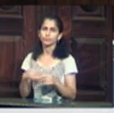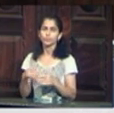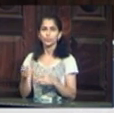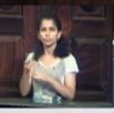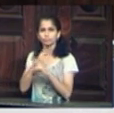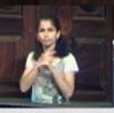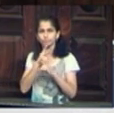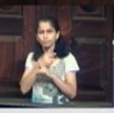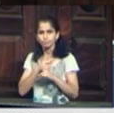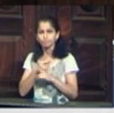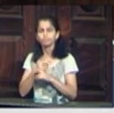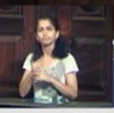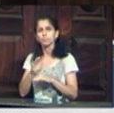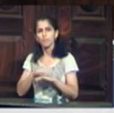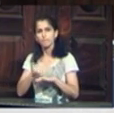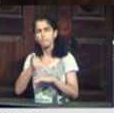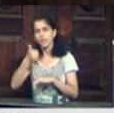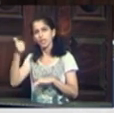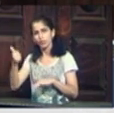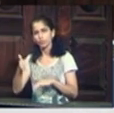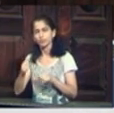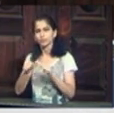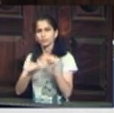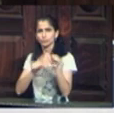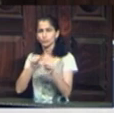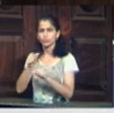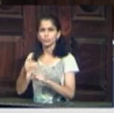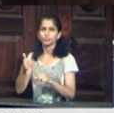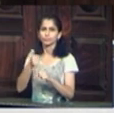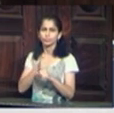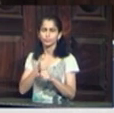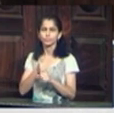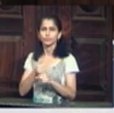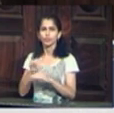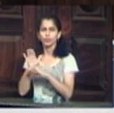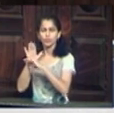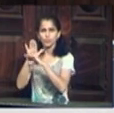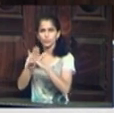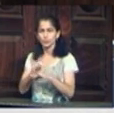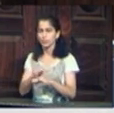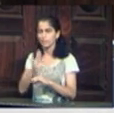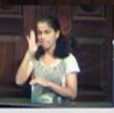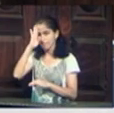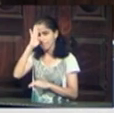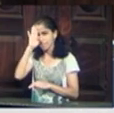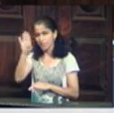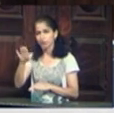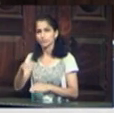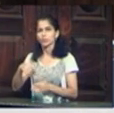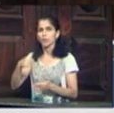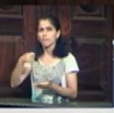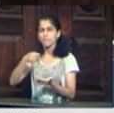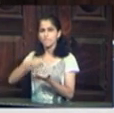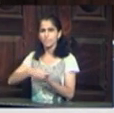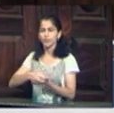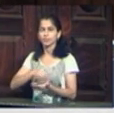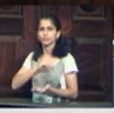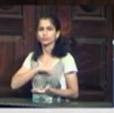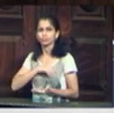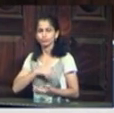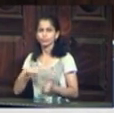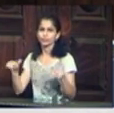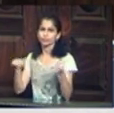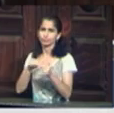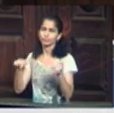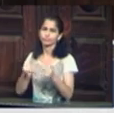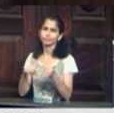buscar aprimorá-la para atender a necessidade primeira do Estado, que é o pagamento dos servidores